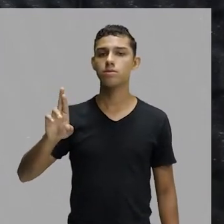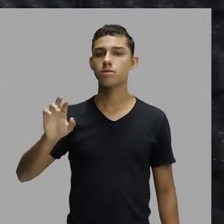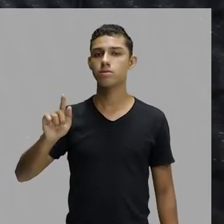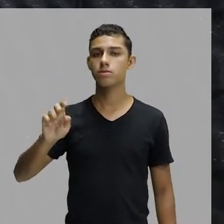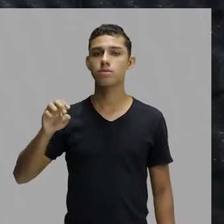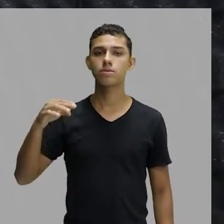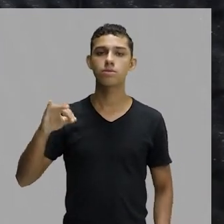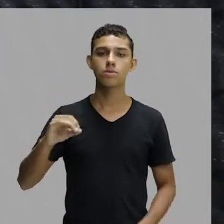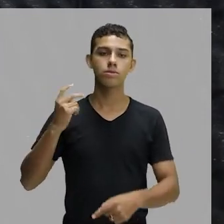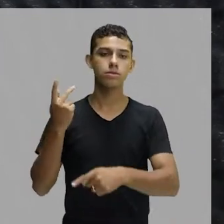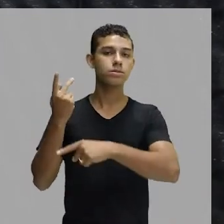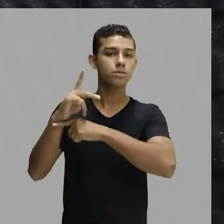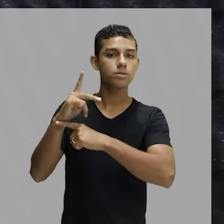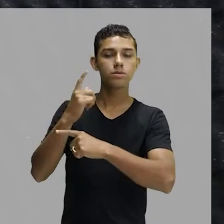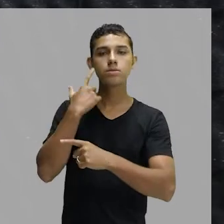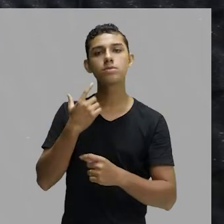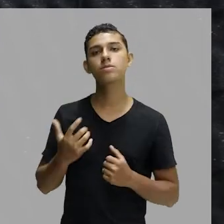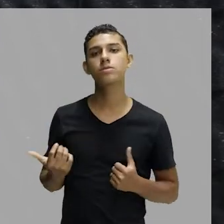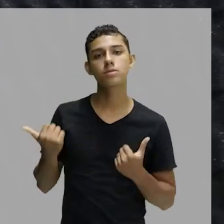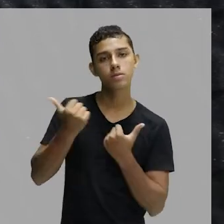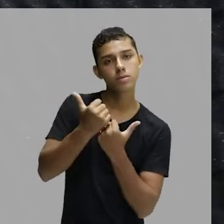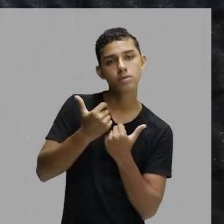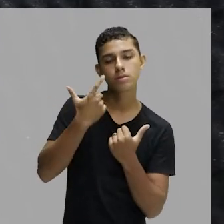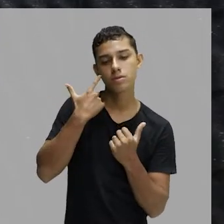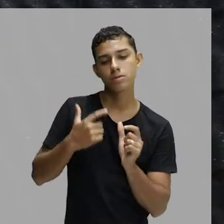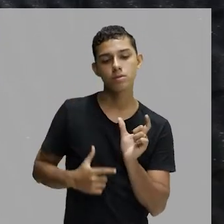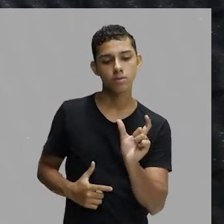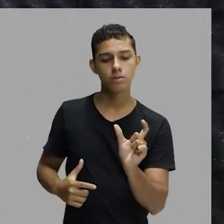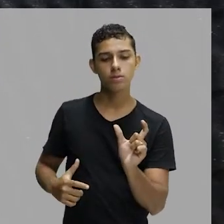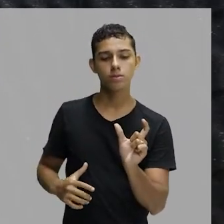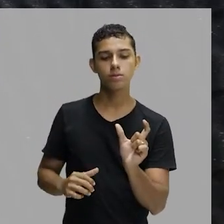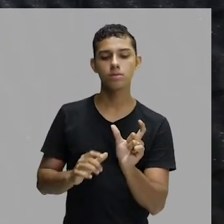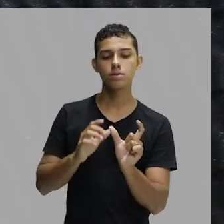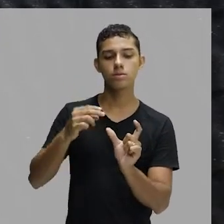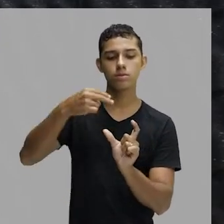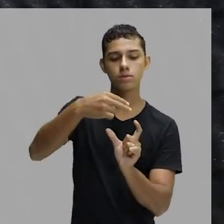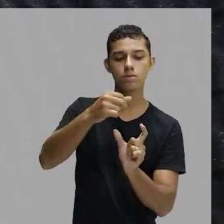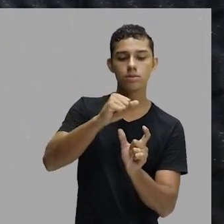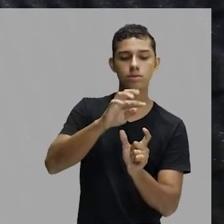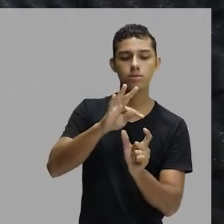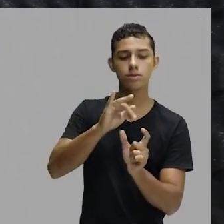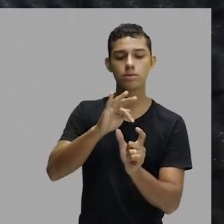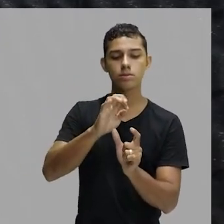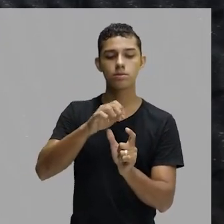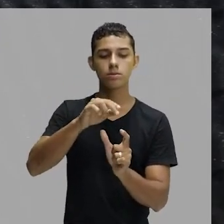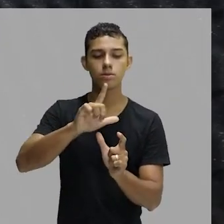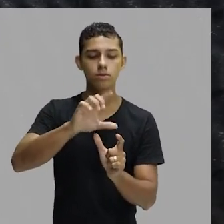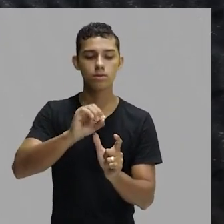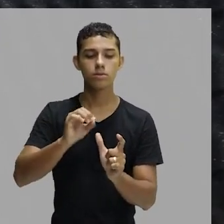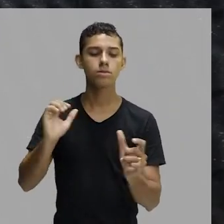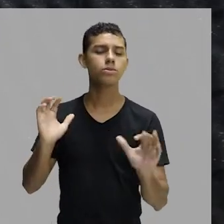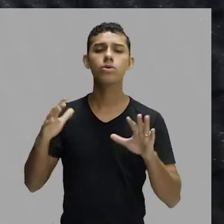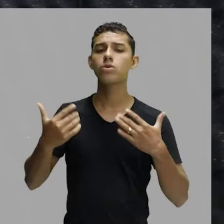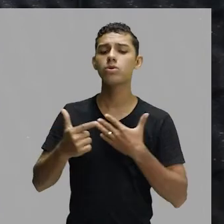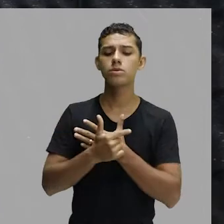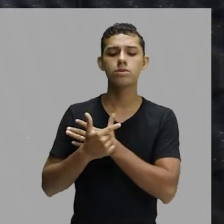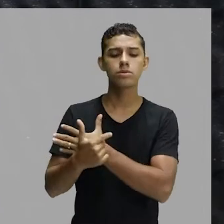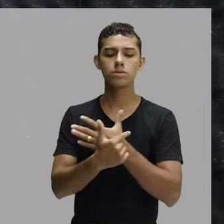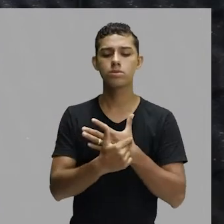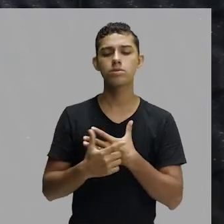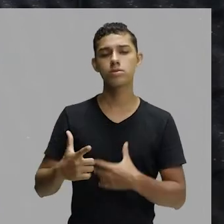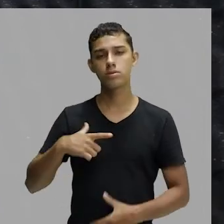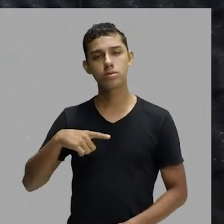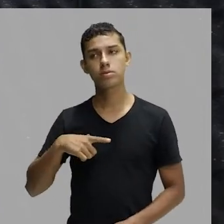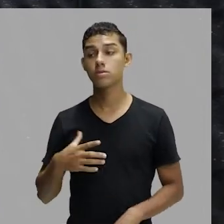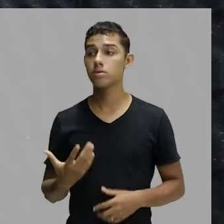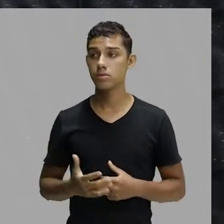um hidrogênio do naftaleno e um hidrogênio da decalina por grupos hidroxilas, quais são as funções que nós vamos